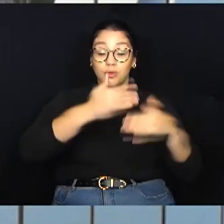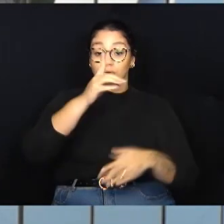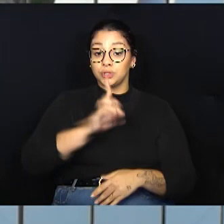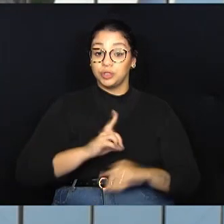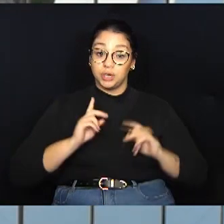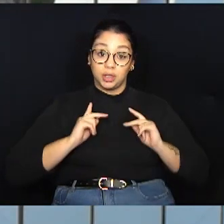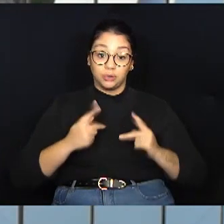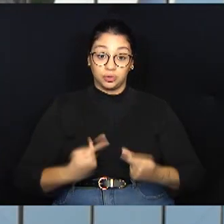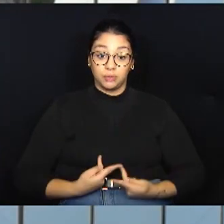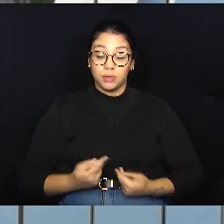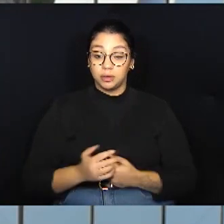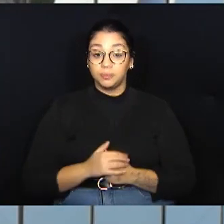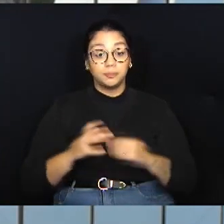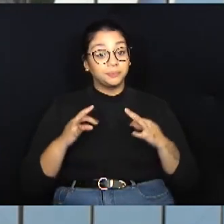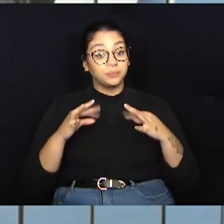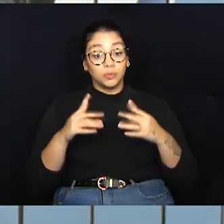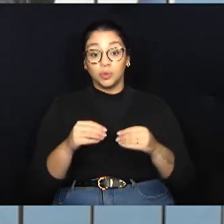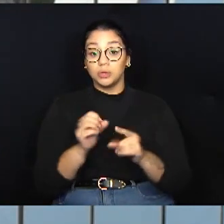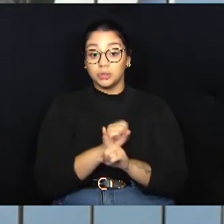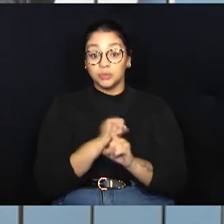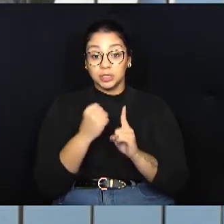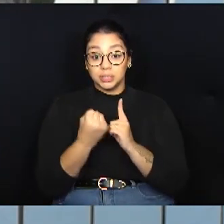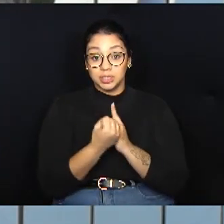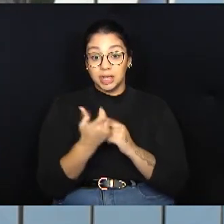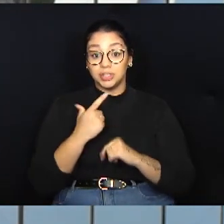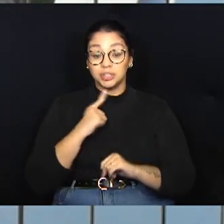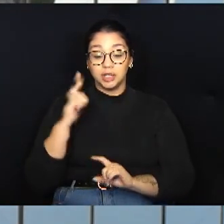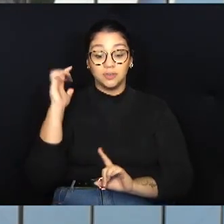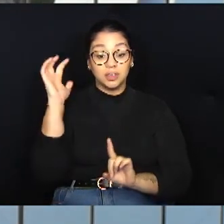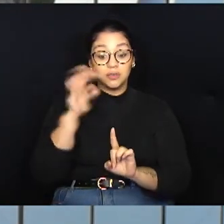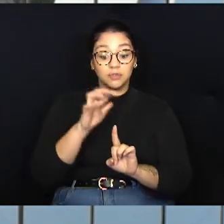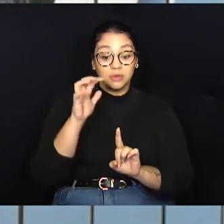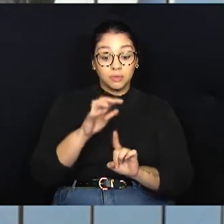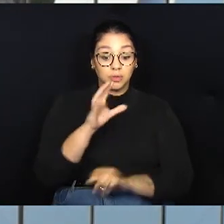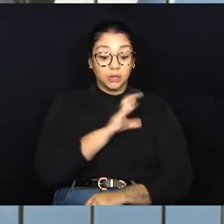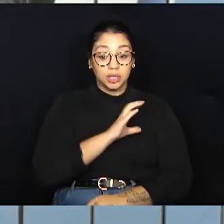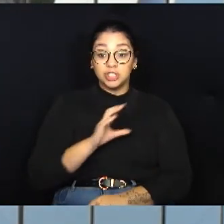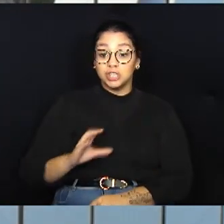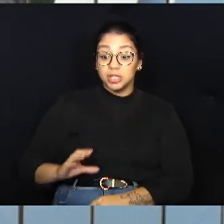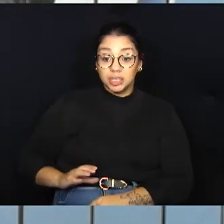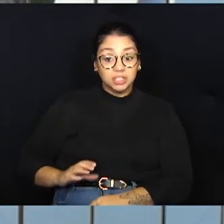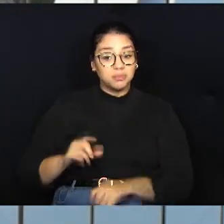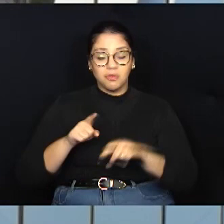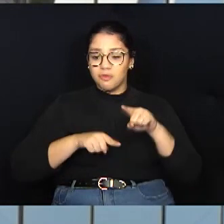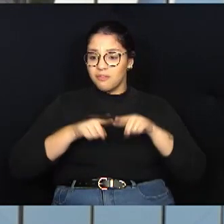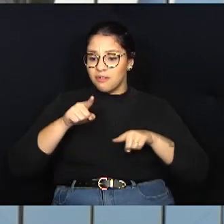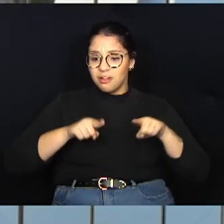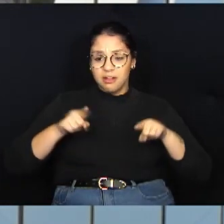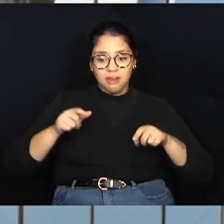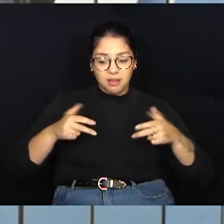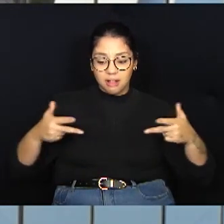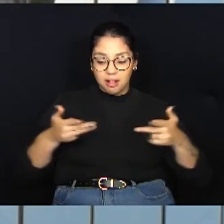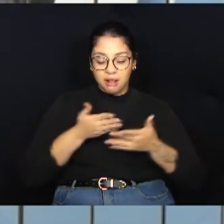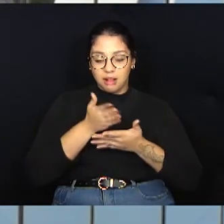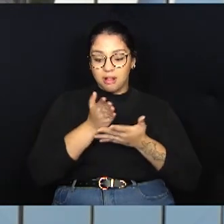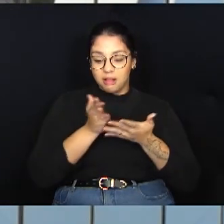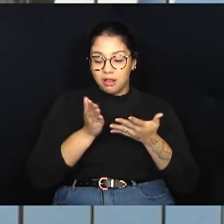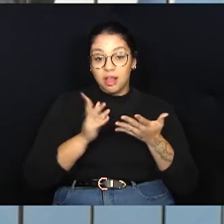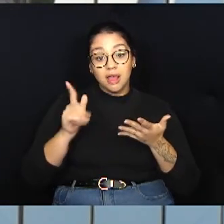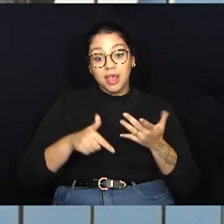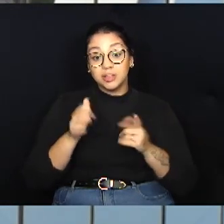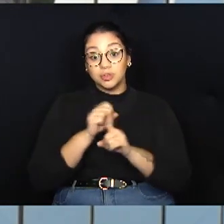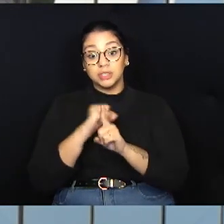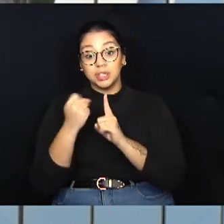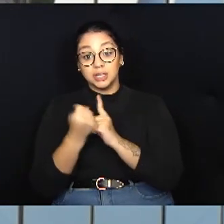Todas as sociedades que foram influenciadas pelo cristianismo, das mais variantes tendências, são as sociedades